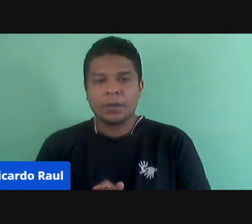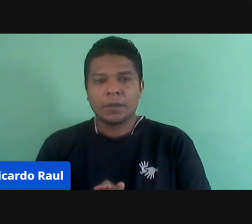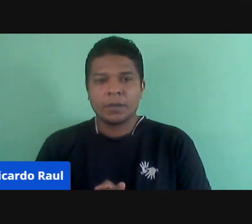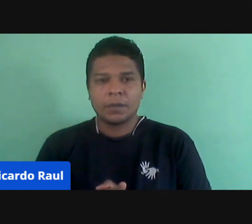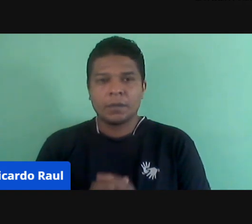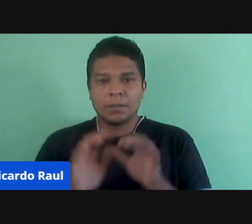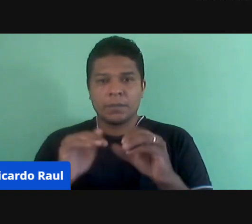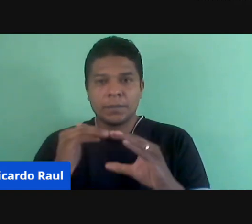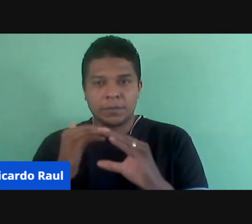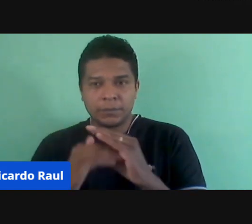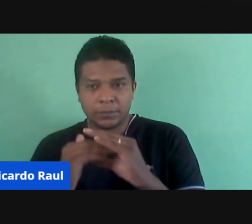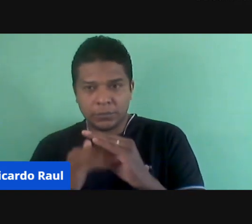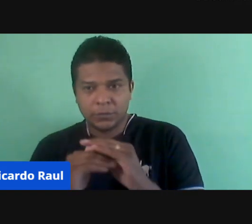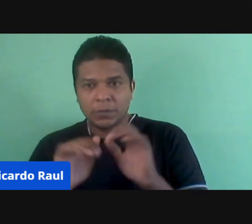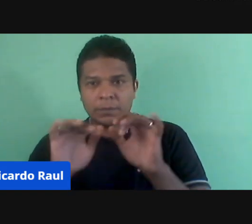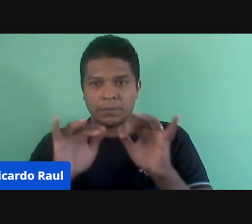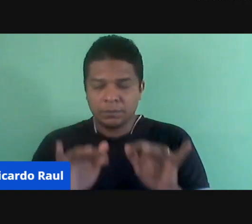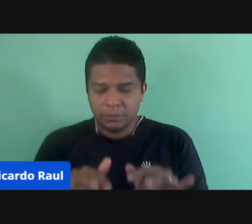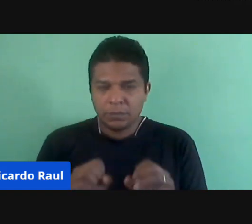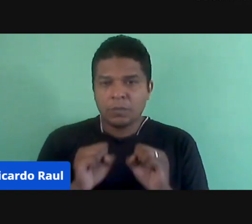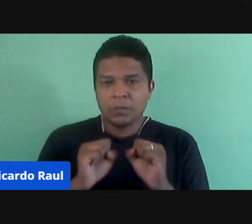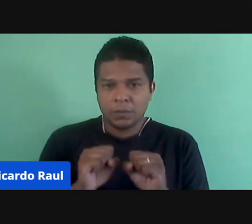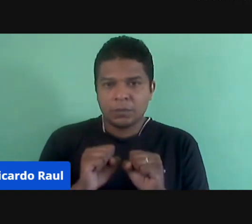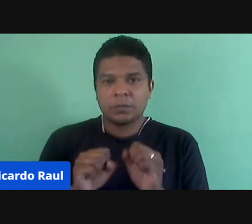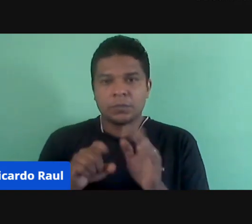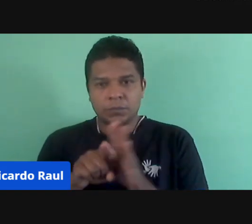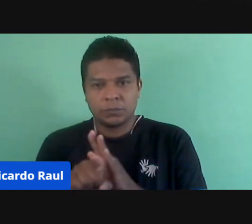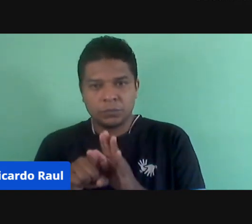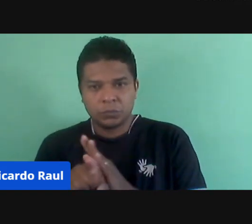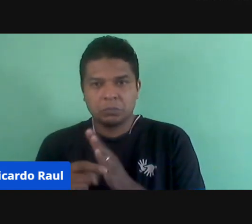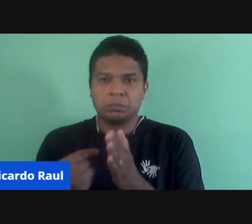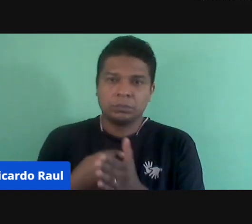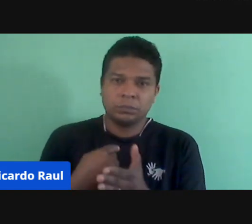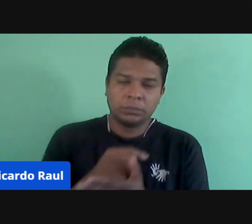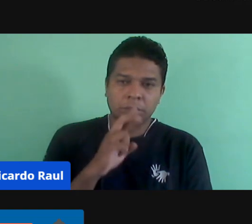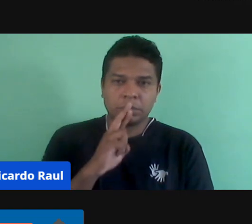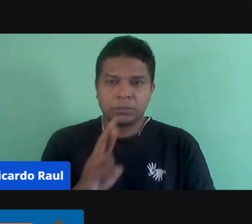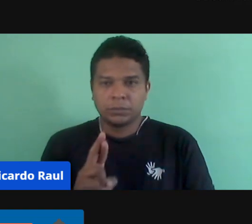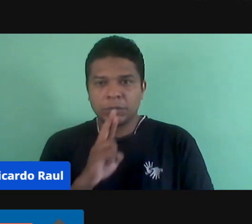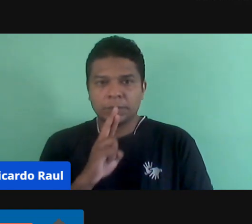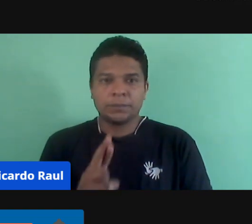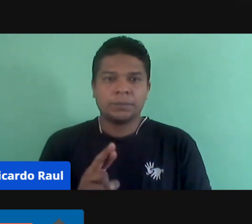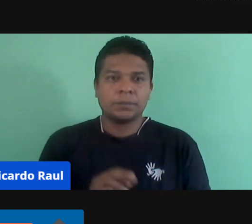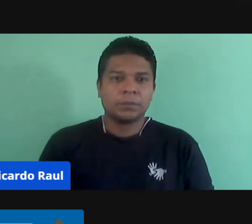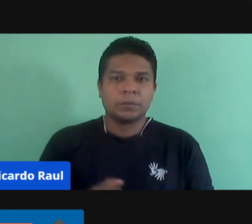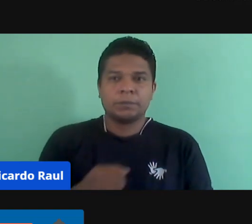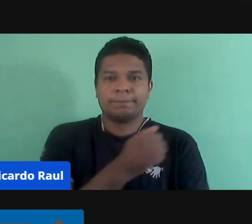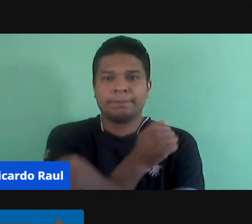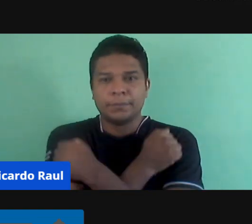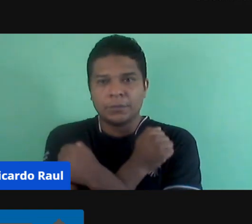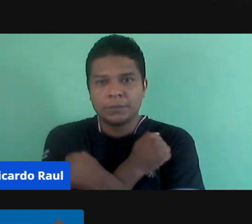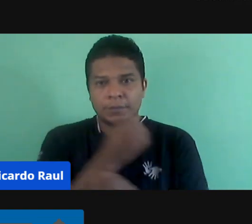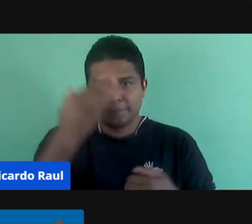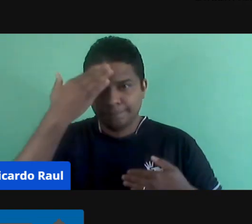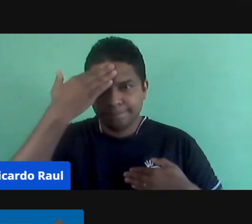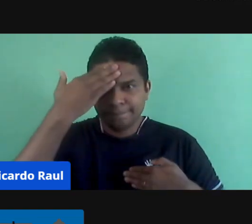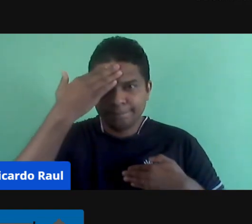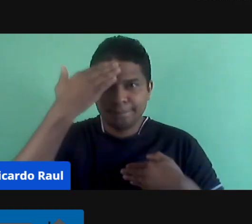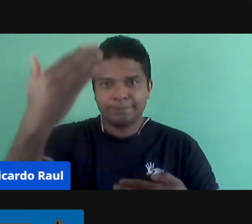Nós vamos abrir um canal aí de comunicação logo em seguida e estarei à disposição para vocês. Um grande abraço e obrigado.